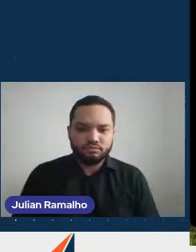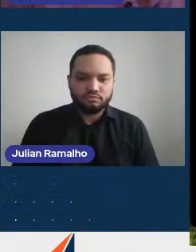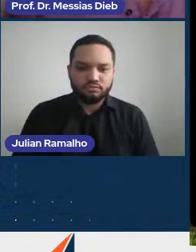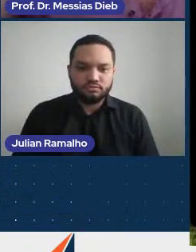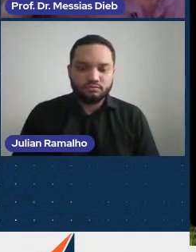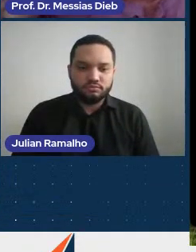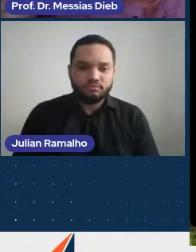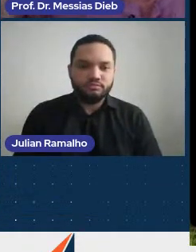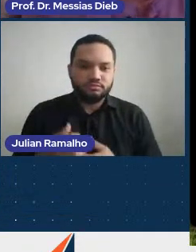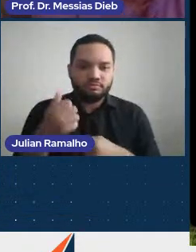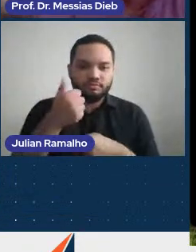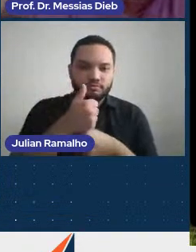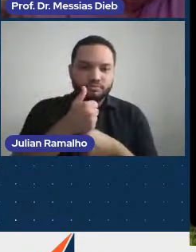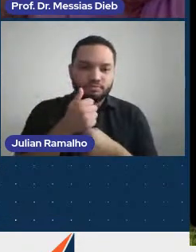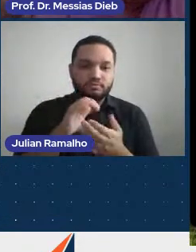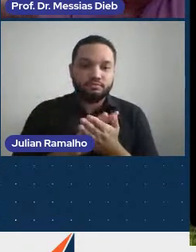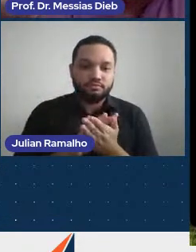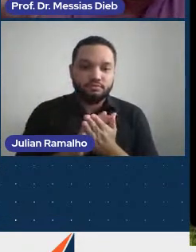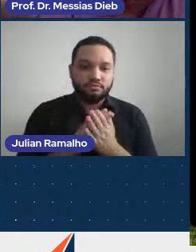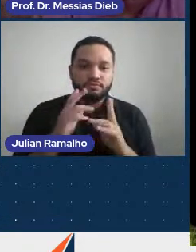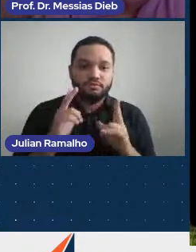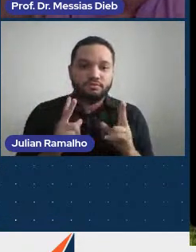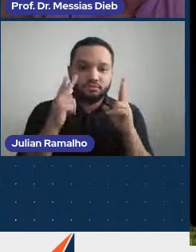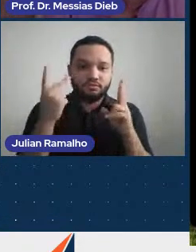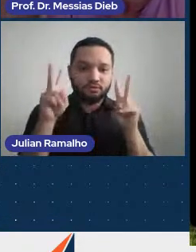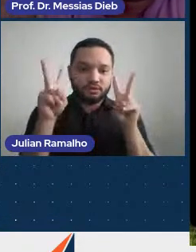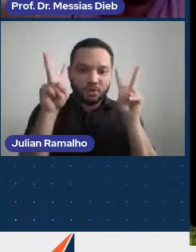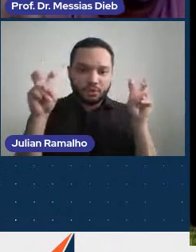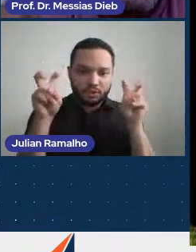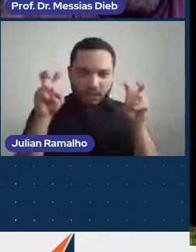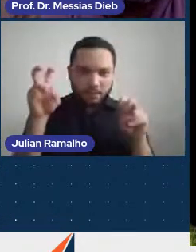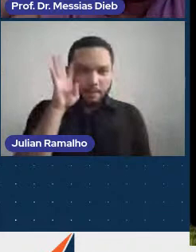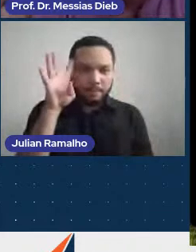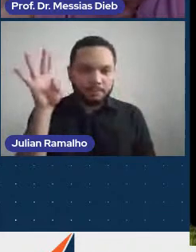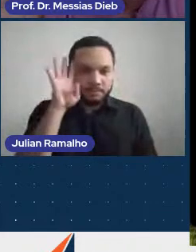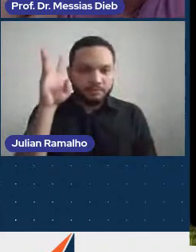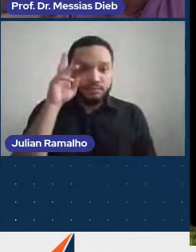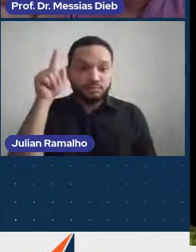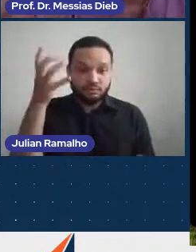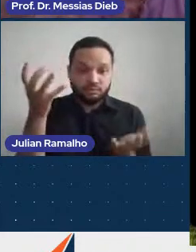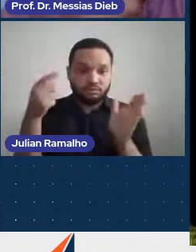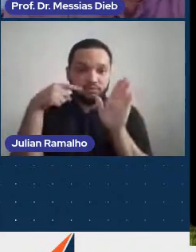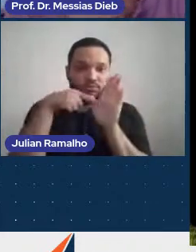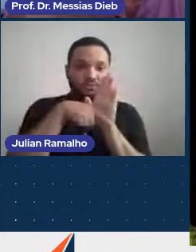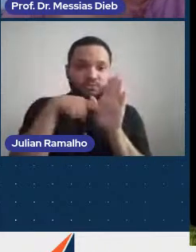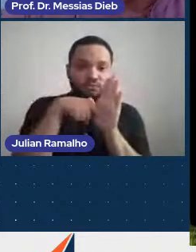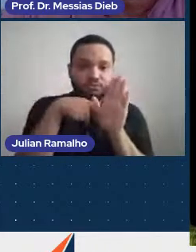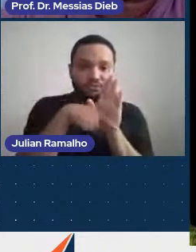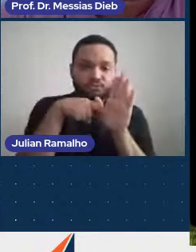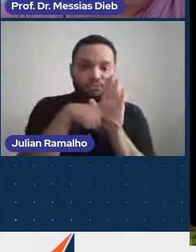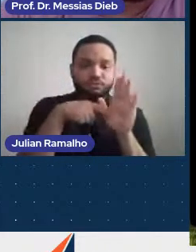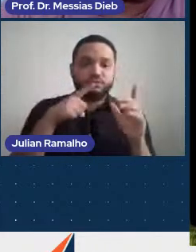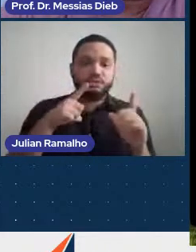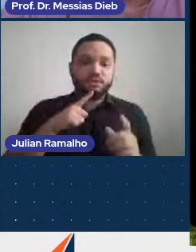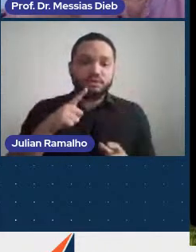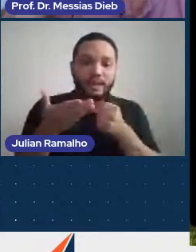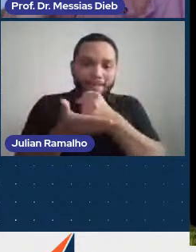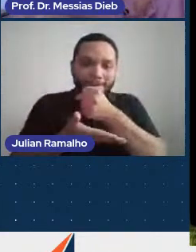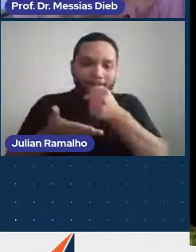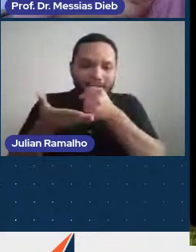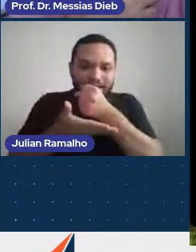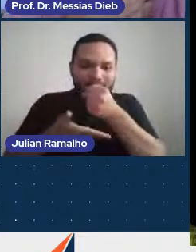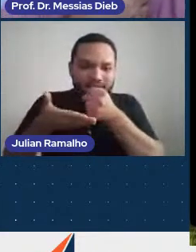seu tema, ao pensar na questão que você quer investigar, você já traz aí um embasamento